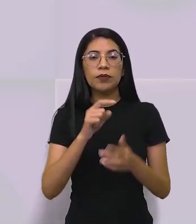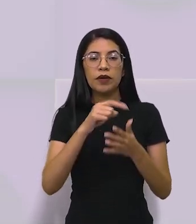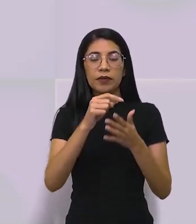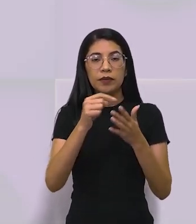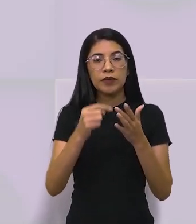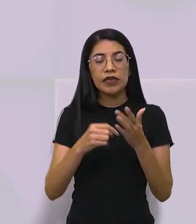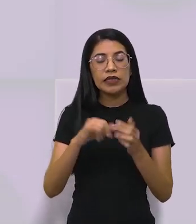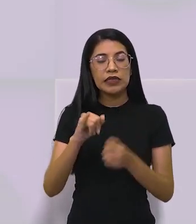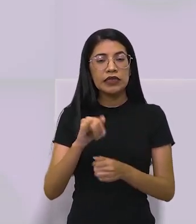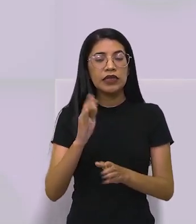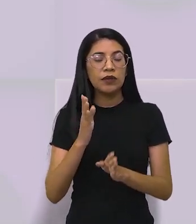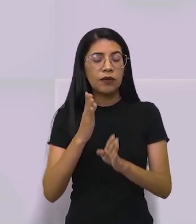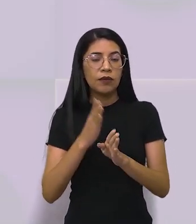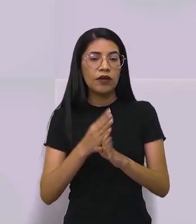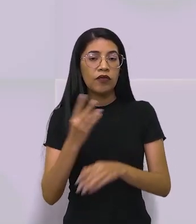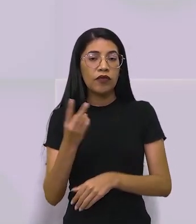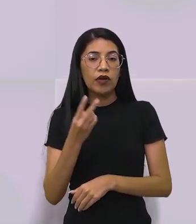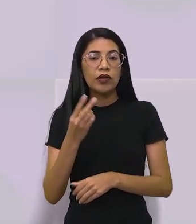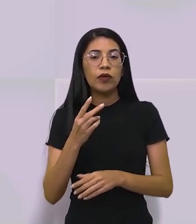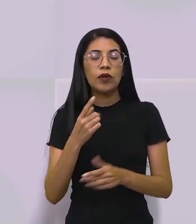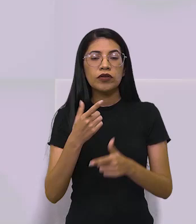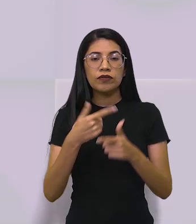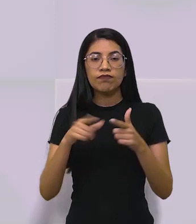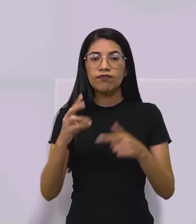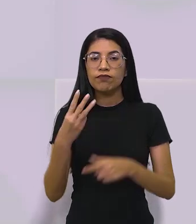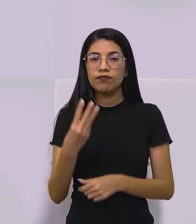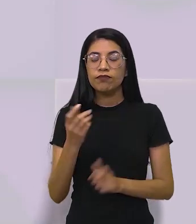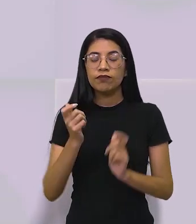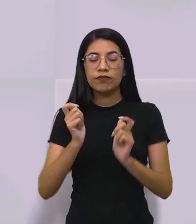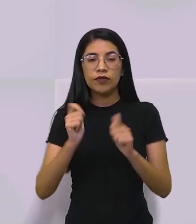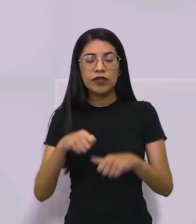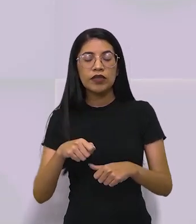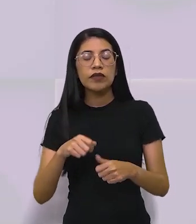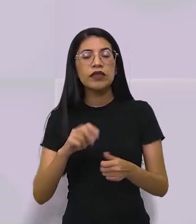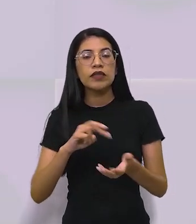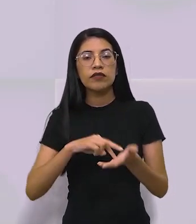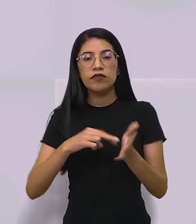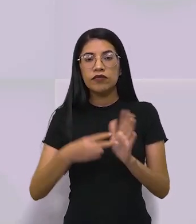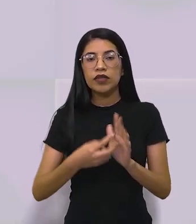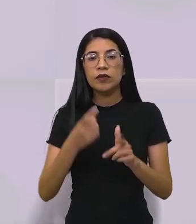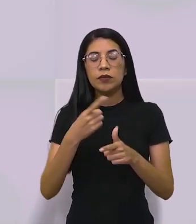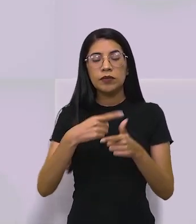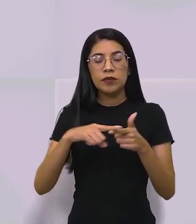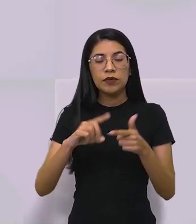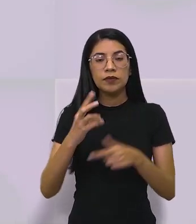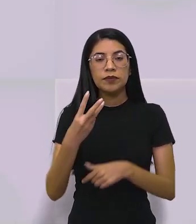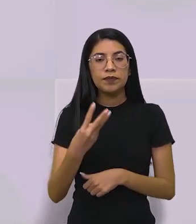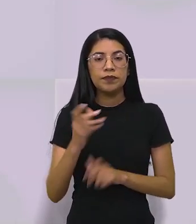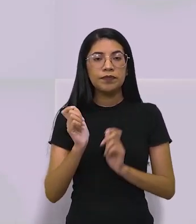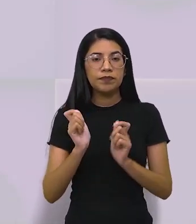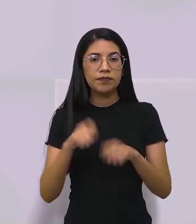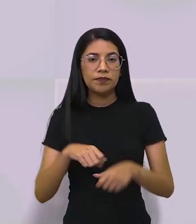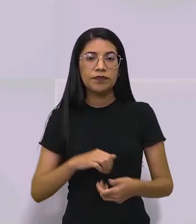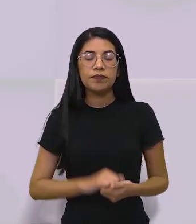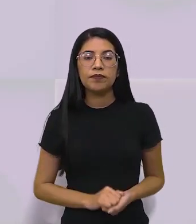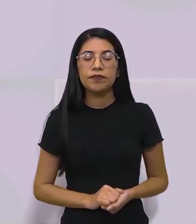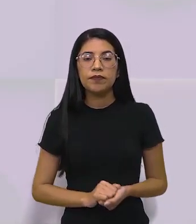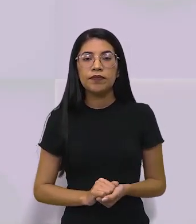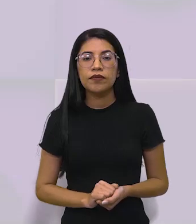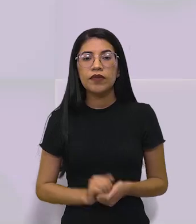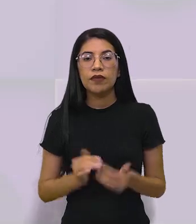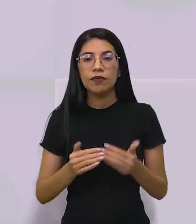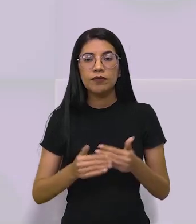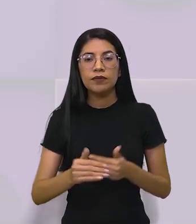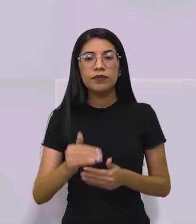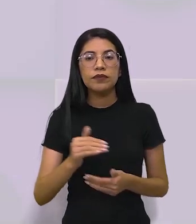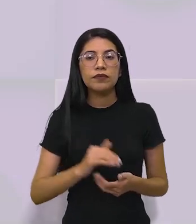algarismos for um número divisível por 3, então pronto, 3 é divisor desse número, certo? Ok? Vamos continuar então,